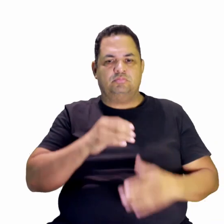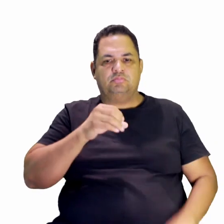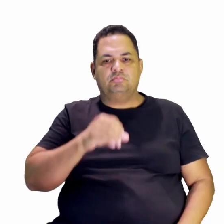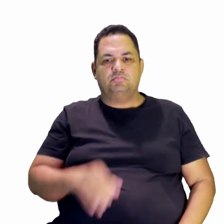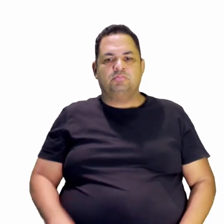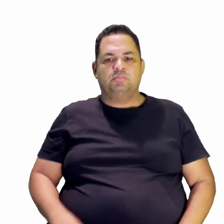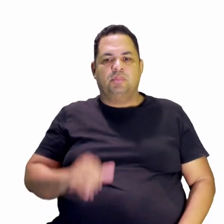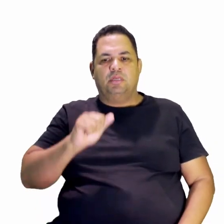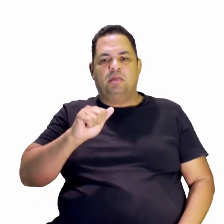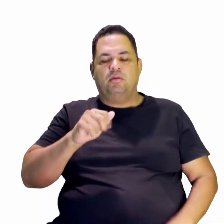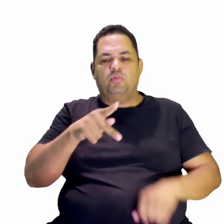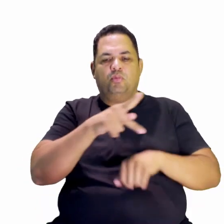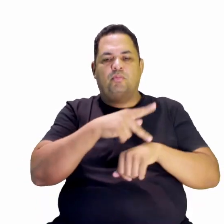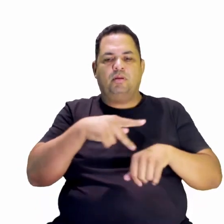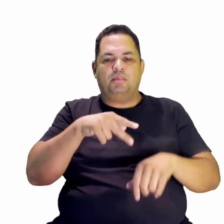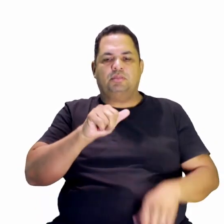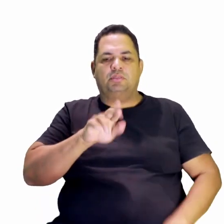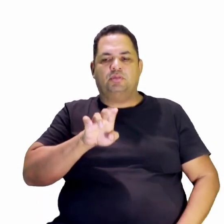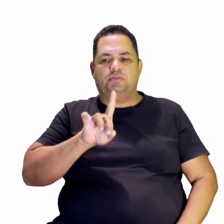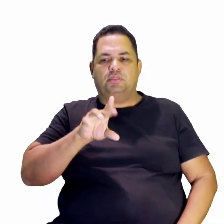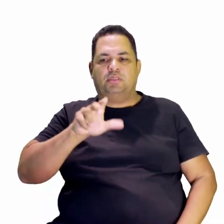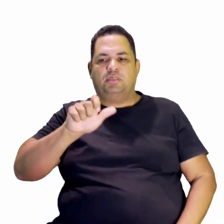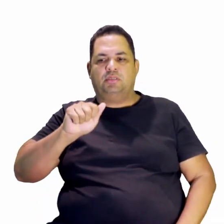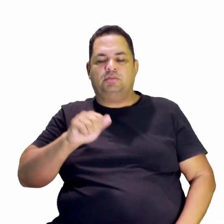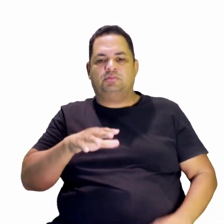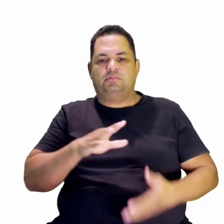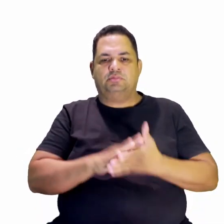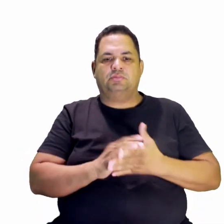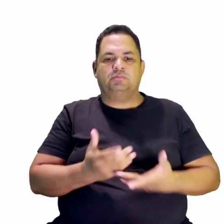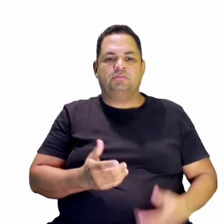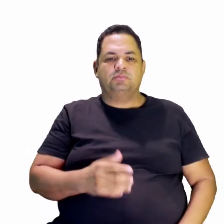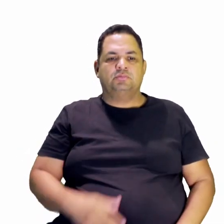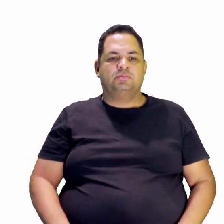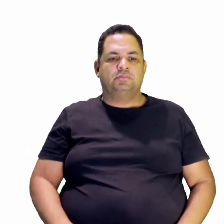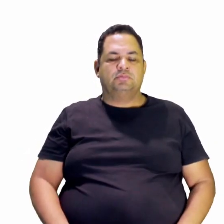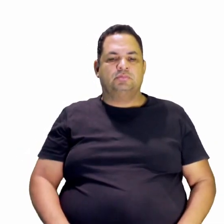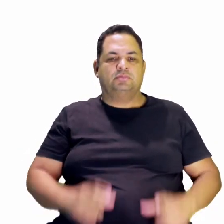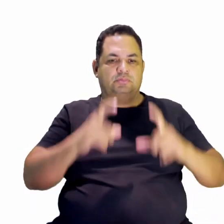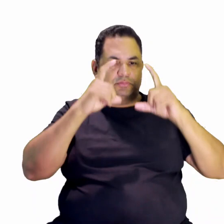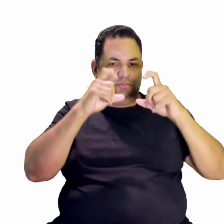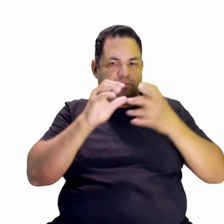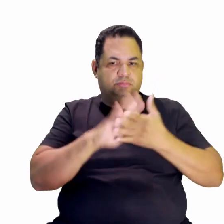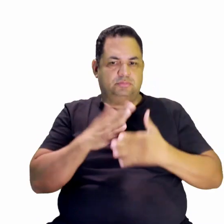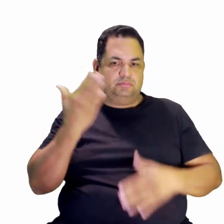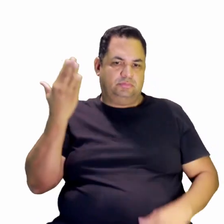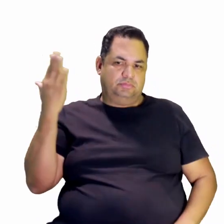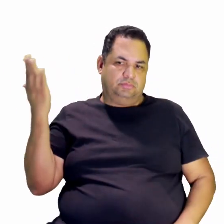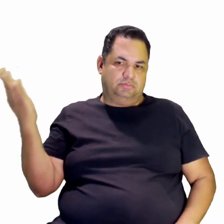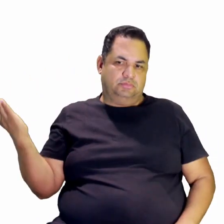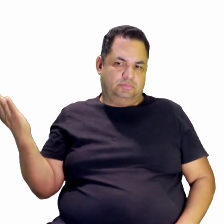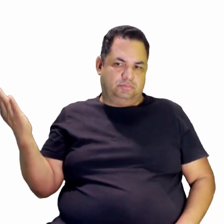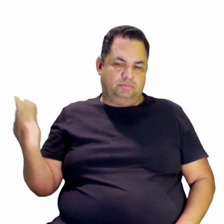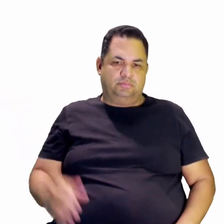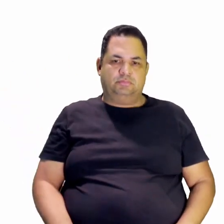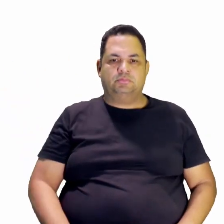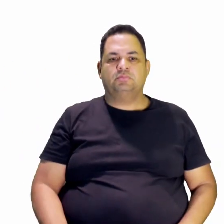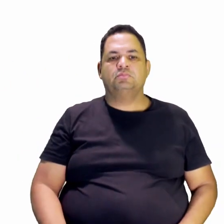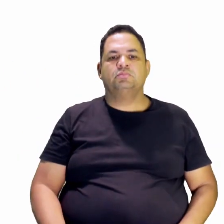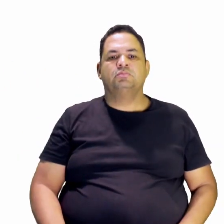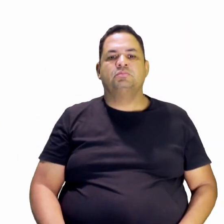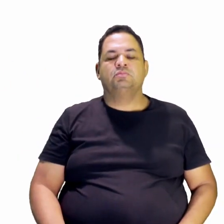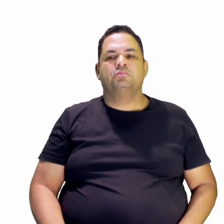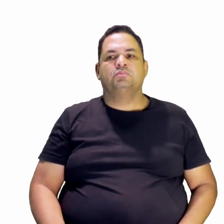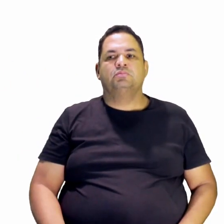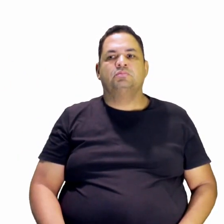na Austrália. E a foto foi feita por Matt King, né? Ok? Então,